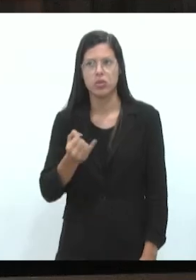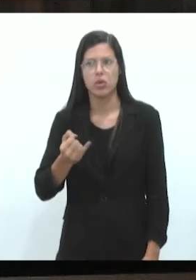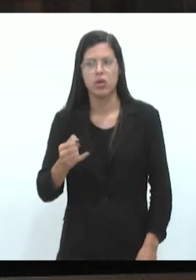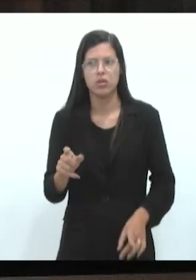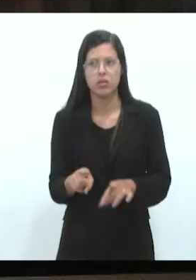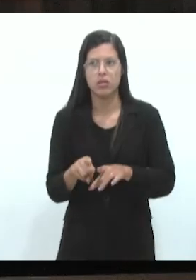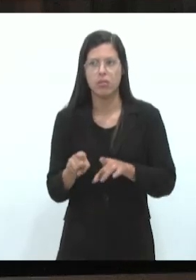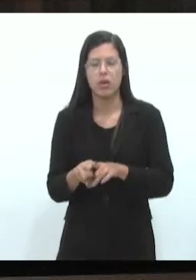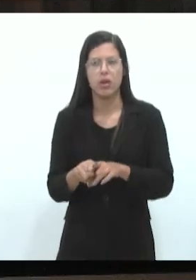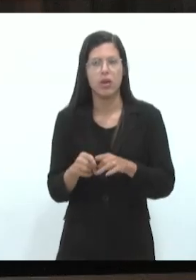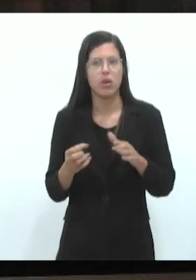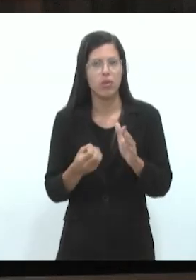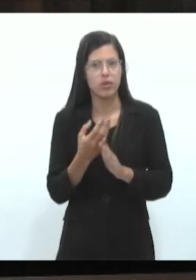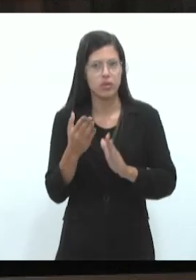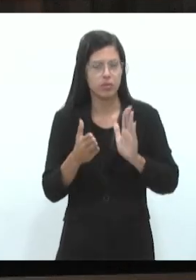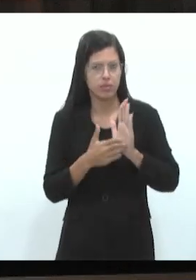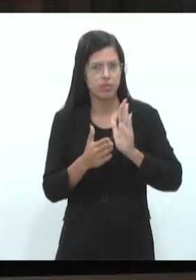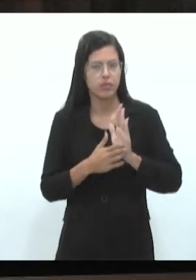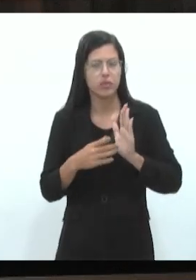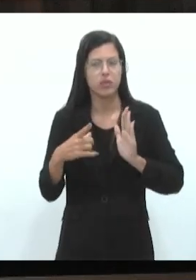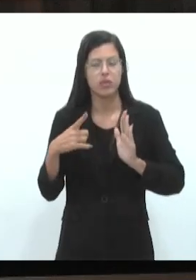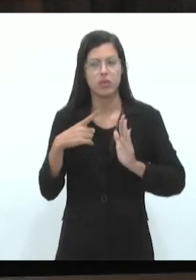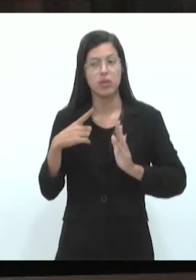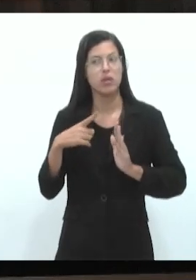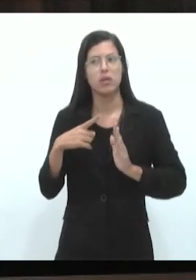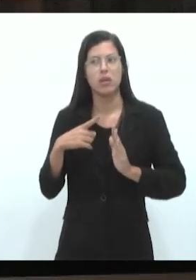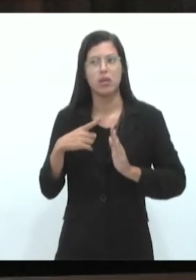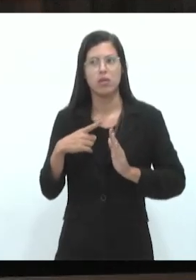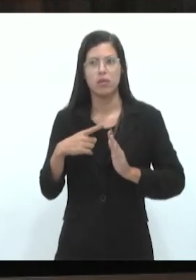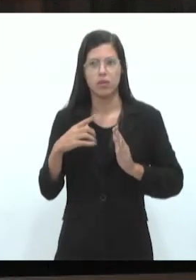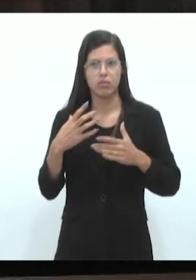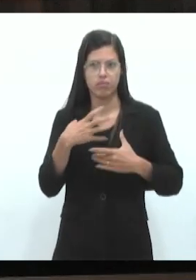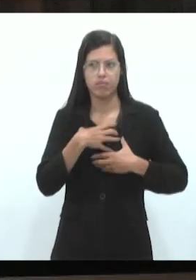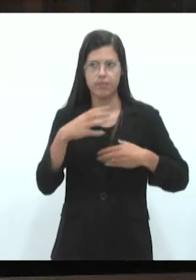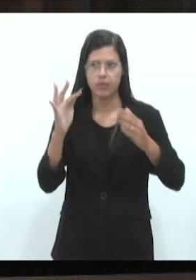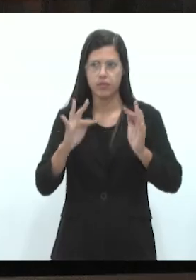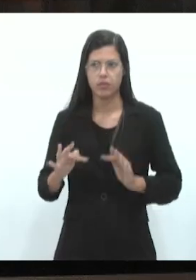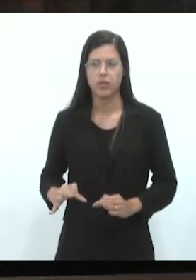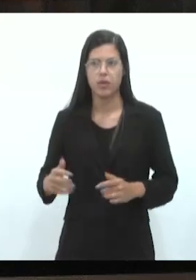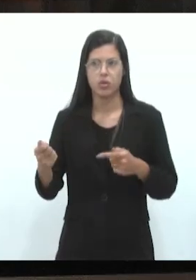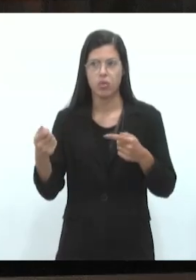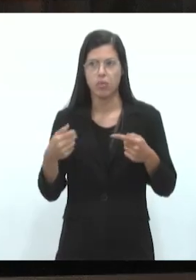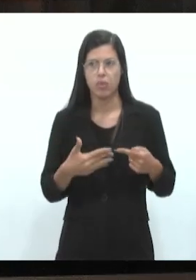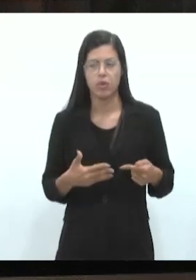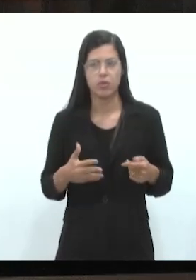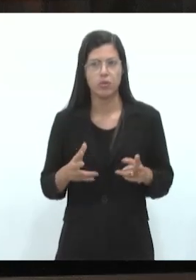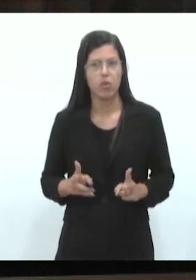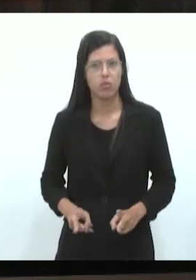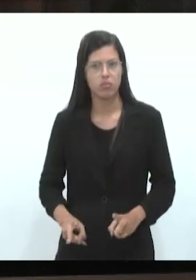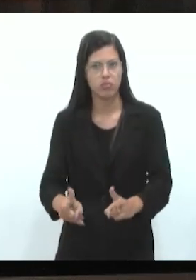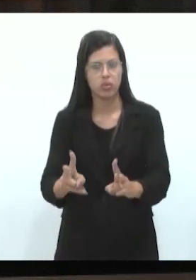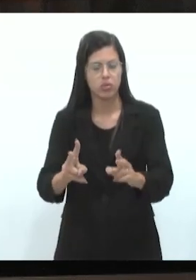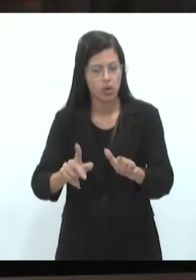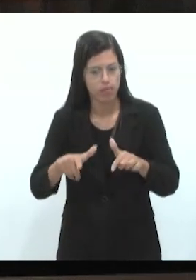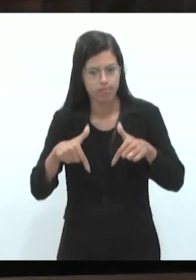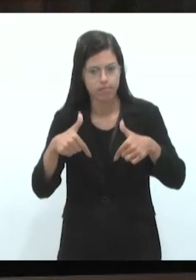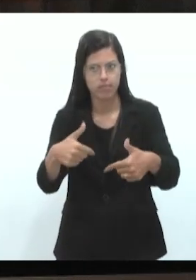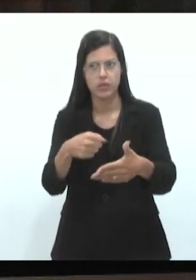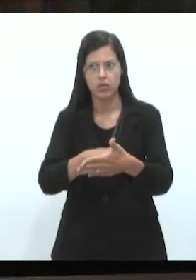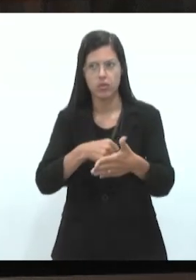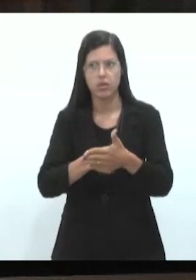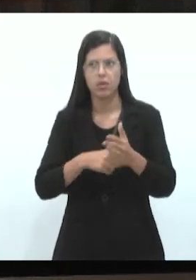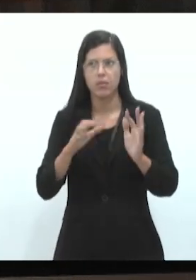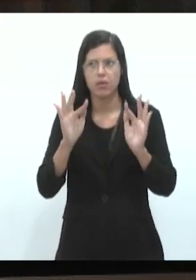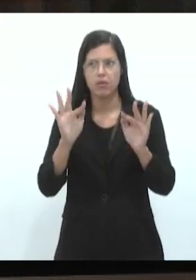proposições que apareceu por várias bancadas aqui. Eu fico feliz que o pessoal, como sempre, está aí na vanguarda da luta. Para